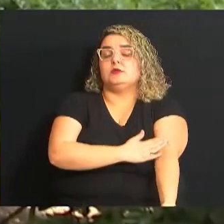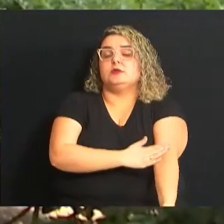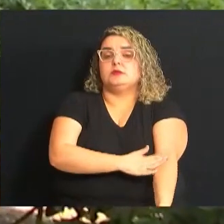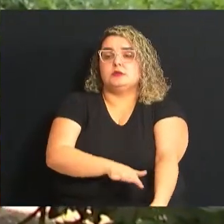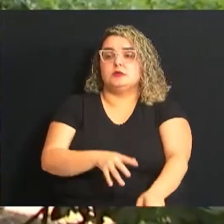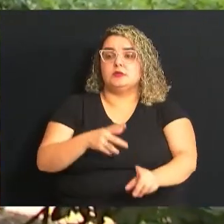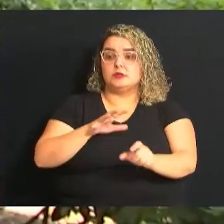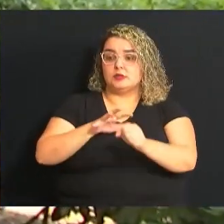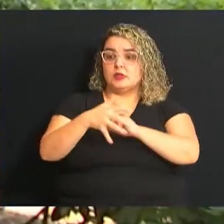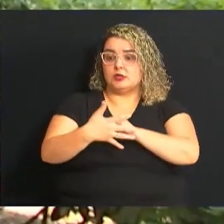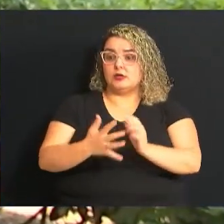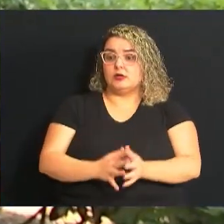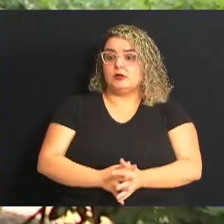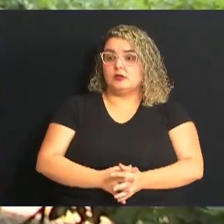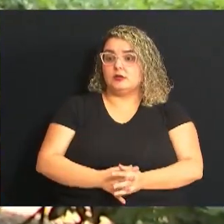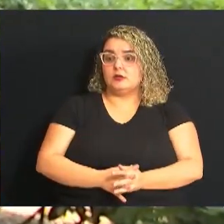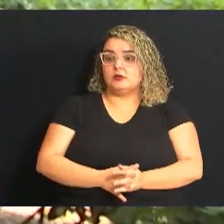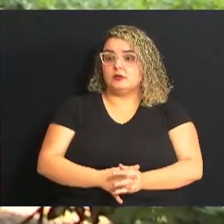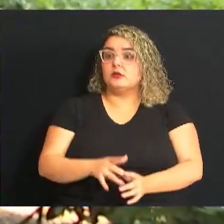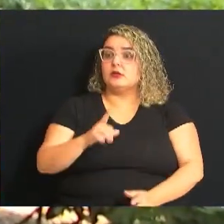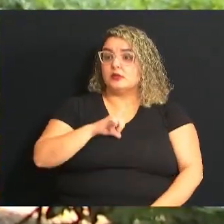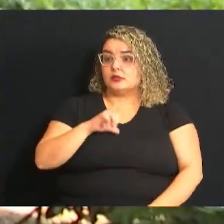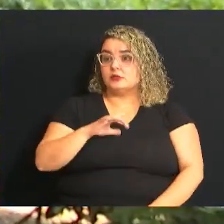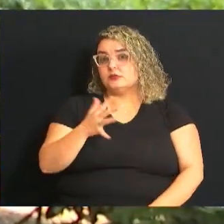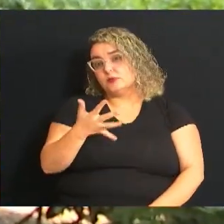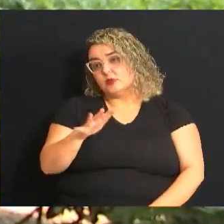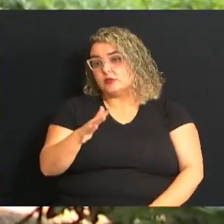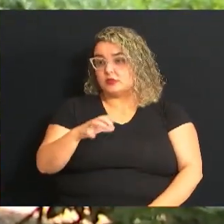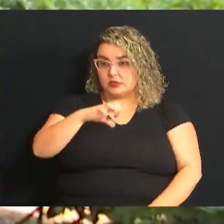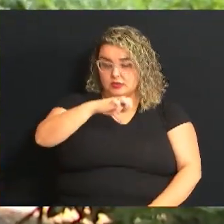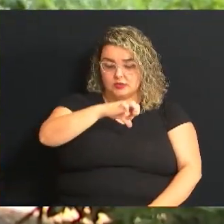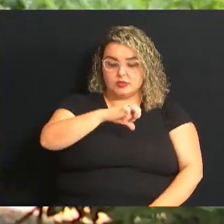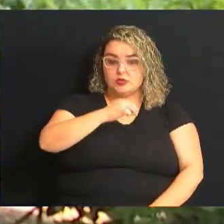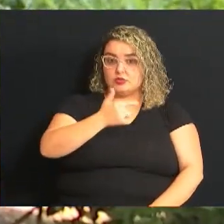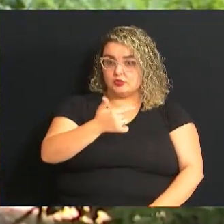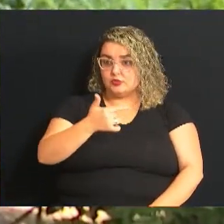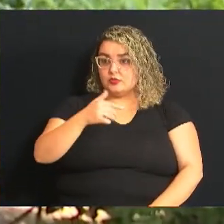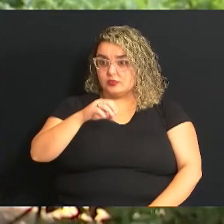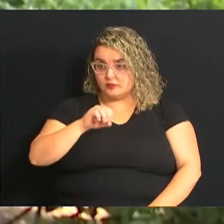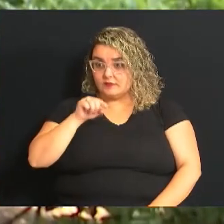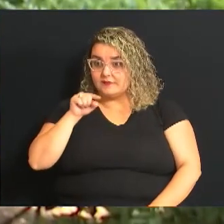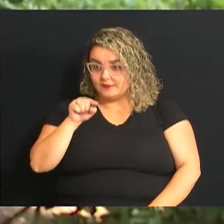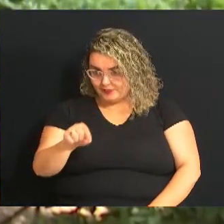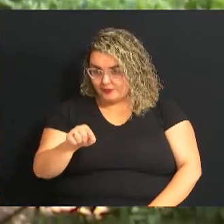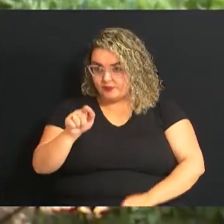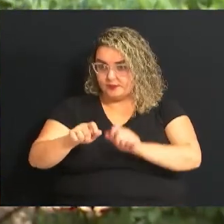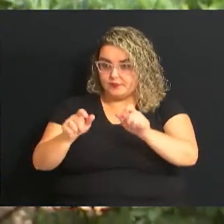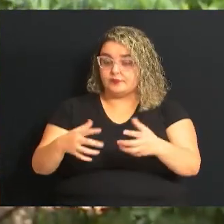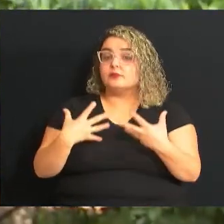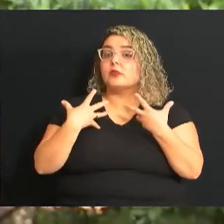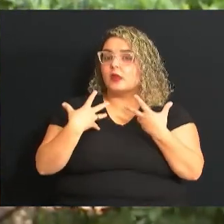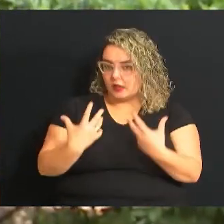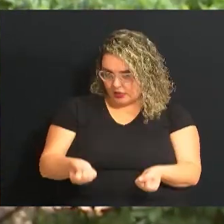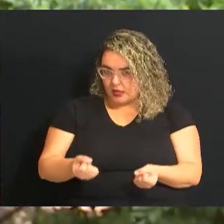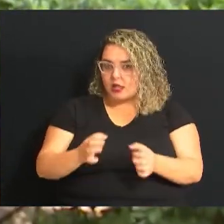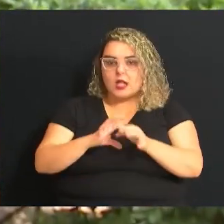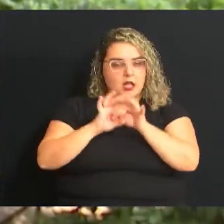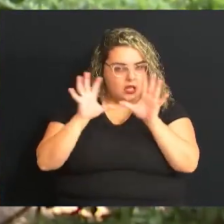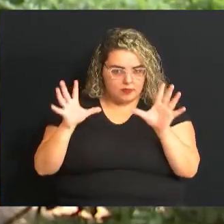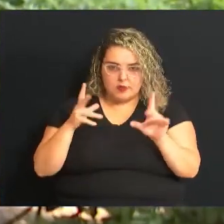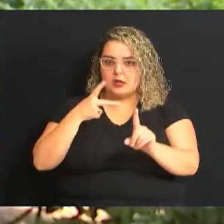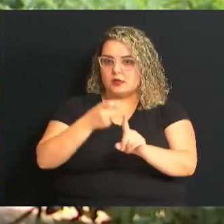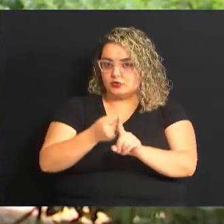né? A gente tem cerca de 920 mil pessoas aptas para tomar as 2